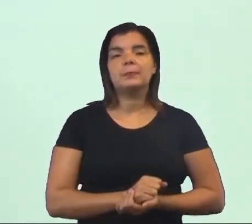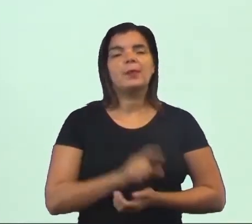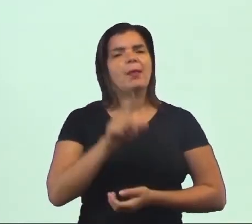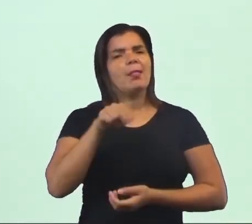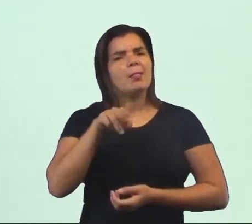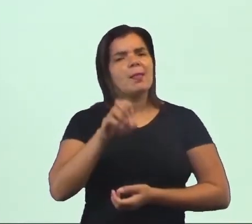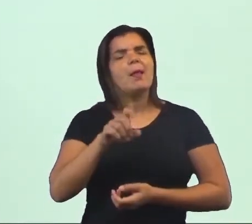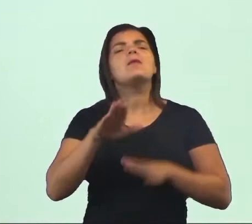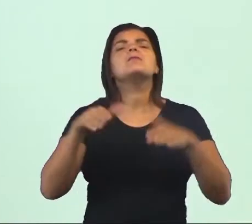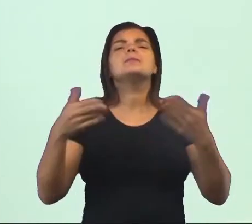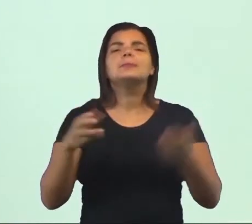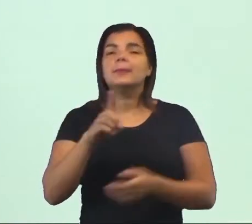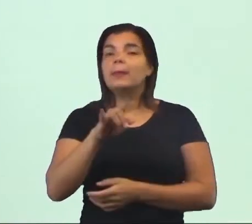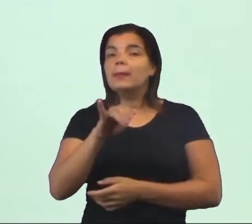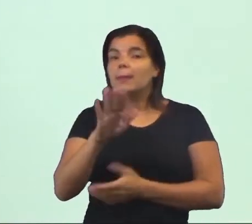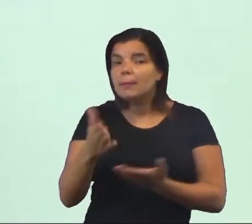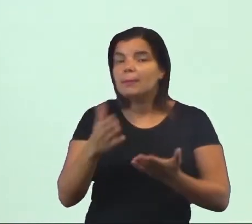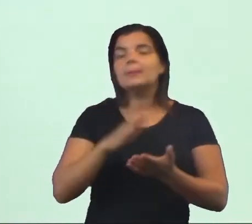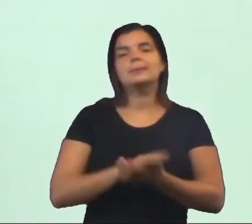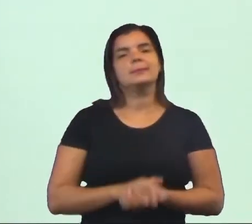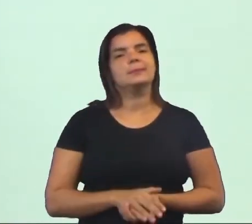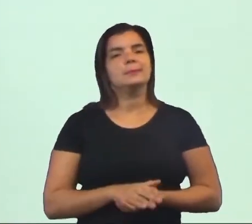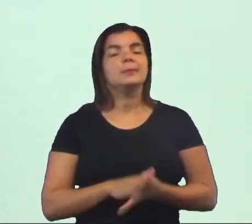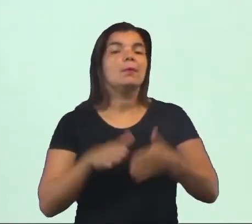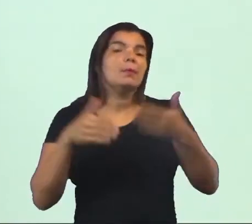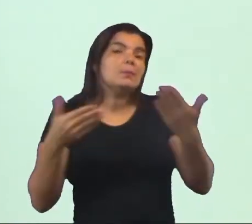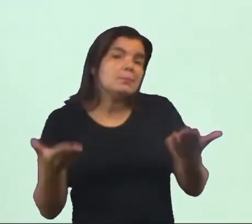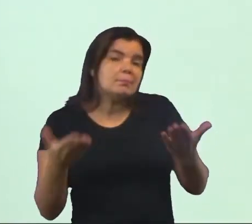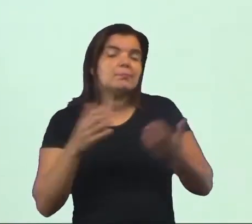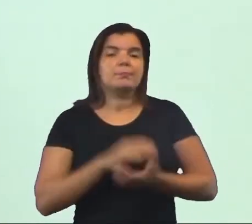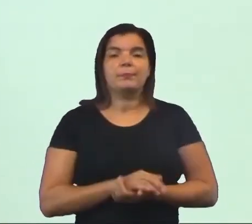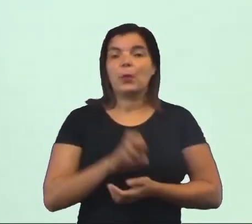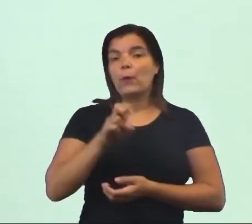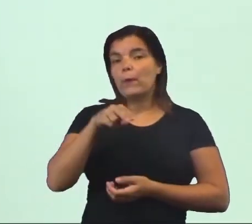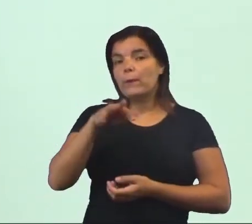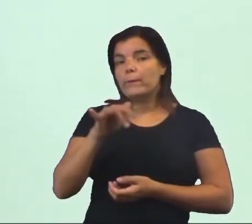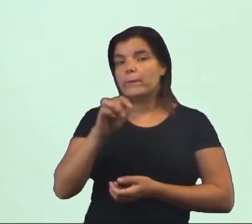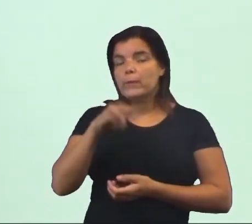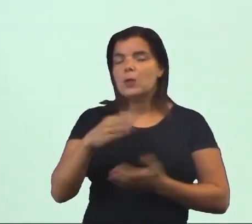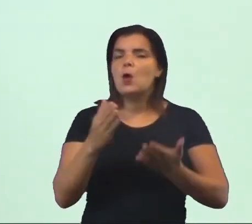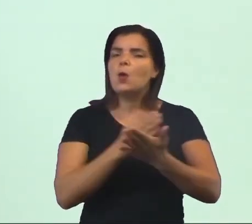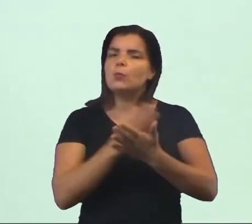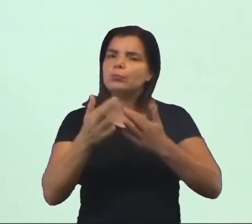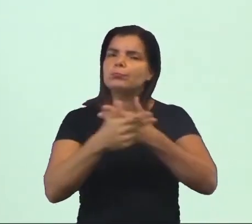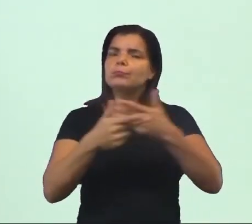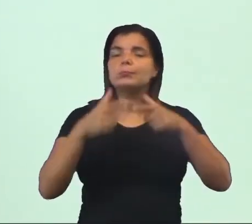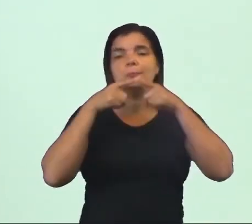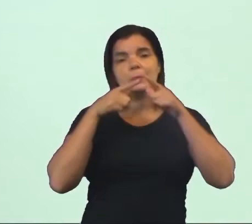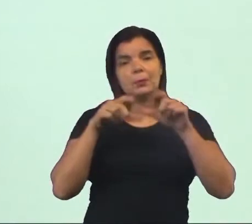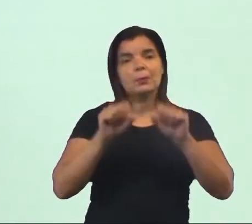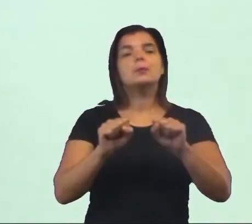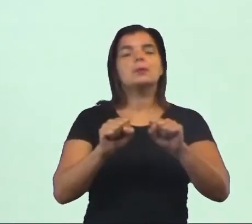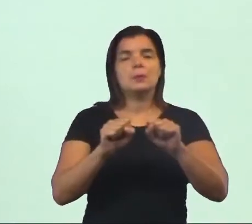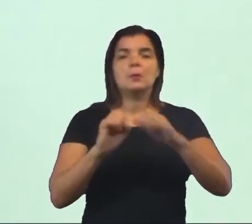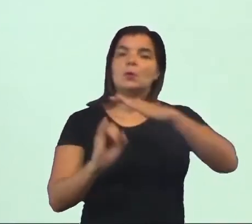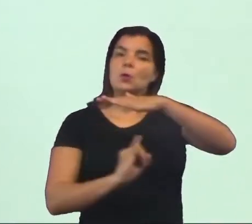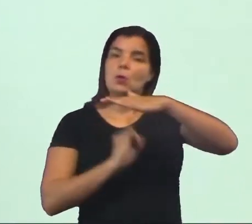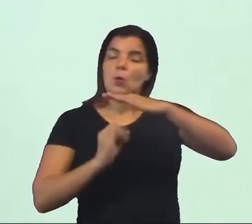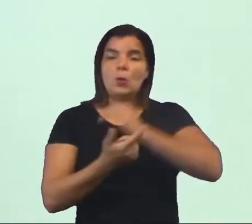E daí? Então, né? Enfim, em algumas situações que a linguagem formal